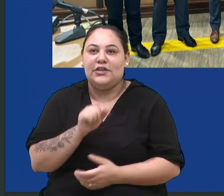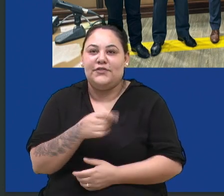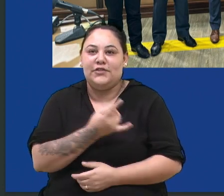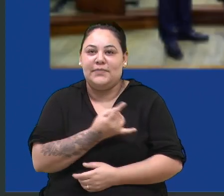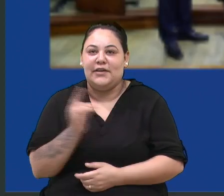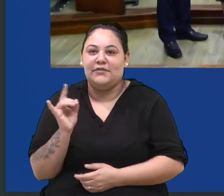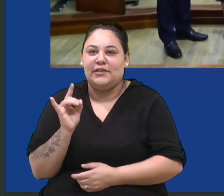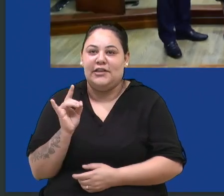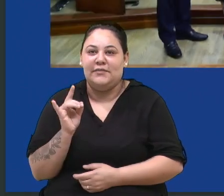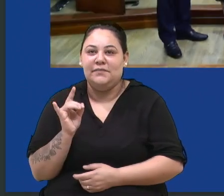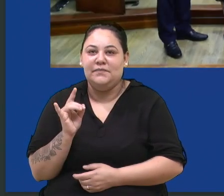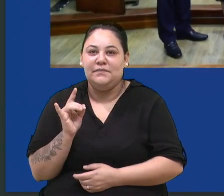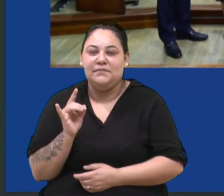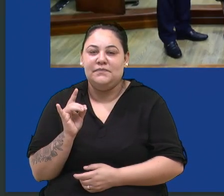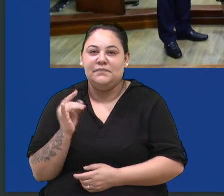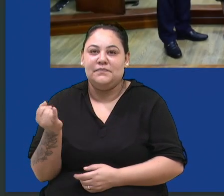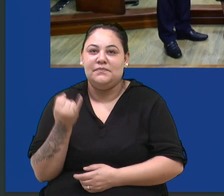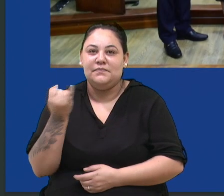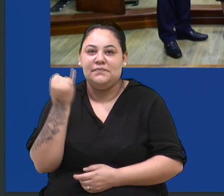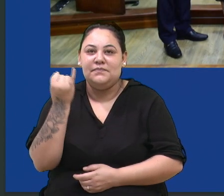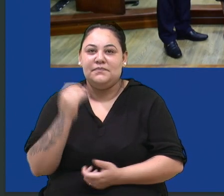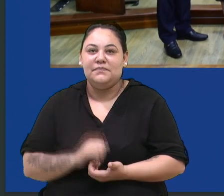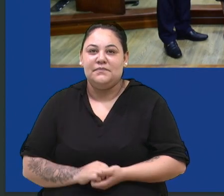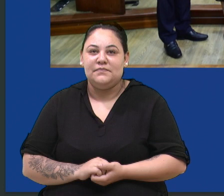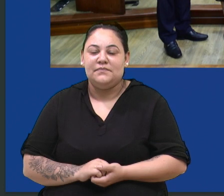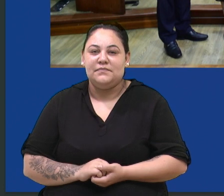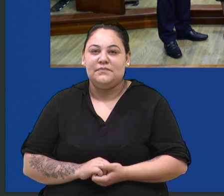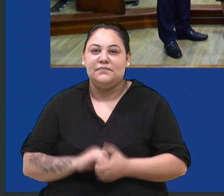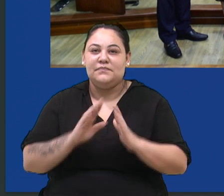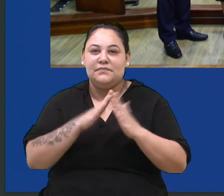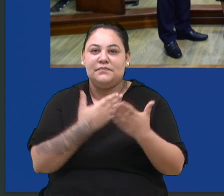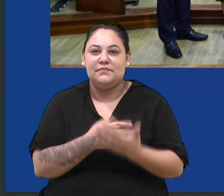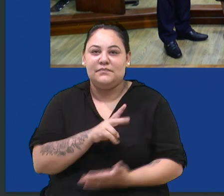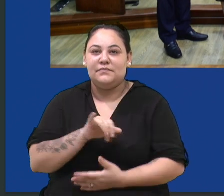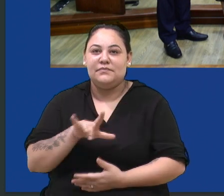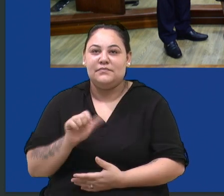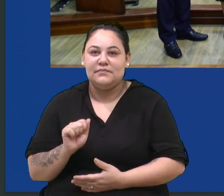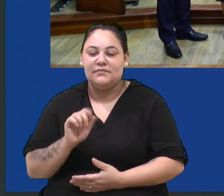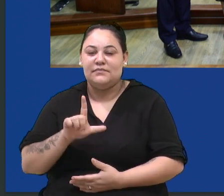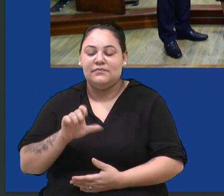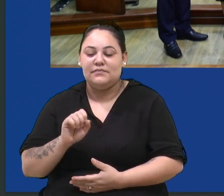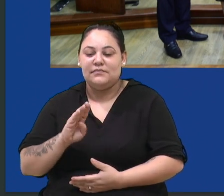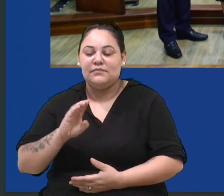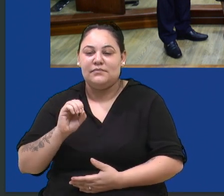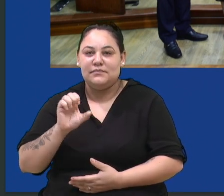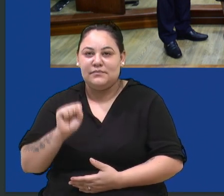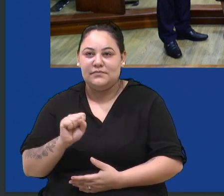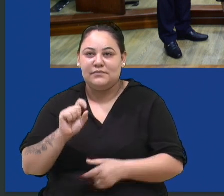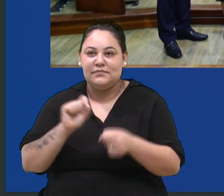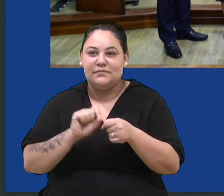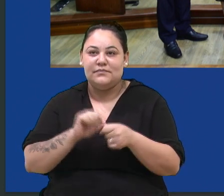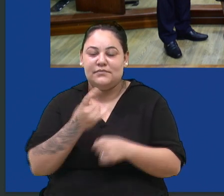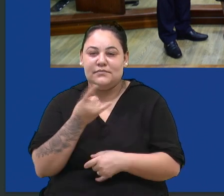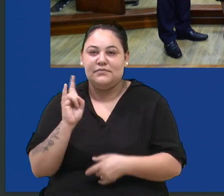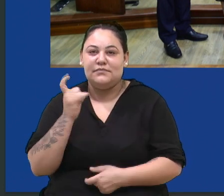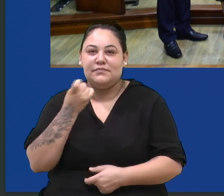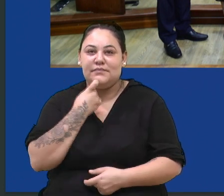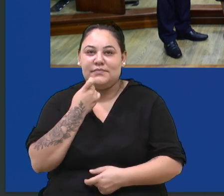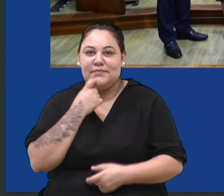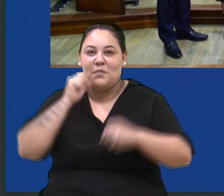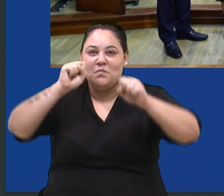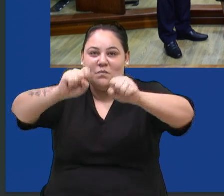Prêmio Caxias à Escola Musical Vila Lobos, que realizamos na última sexta-feira, com este